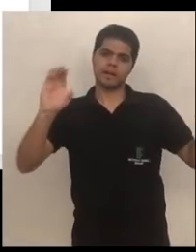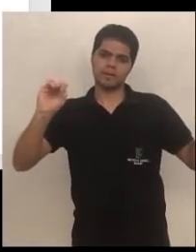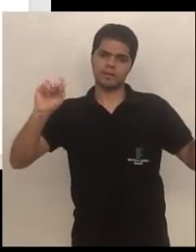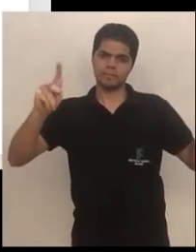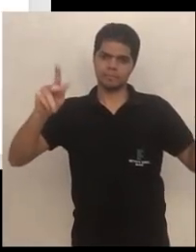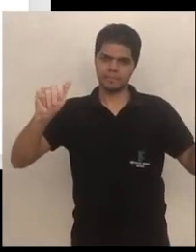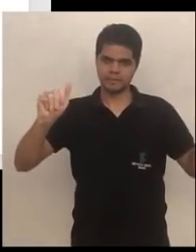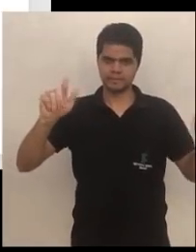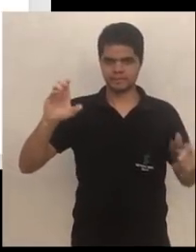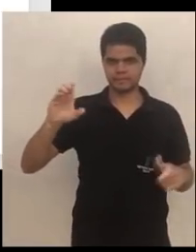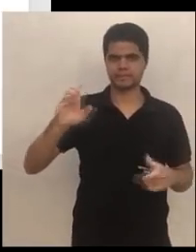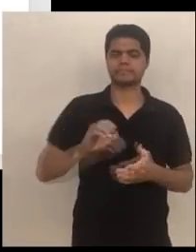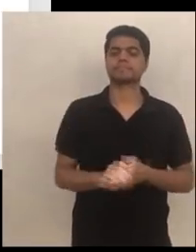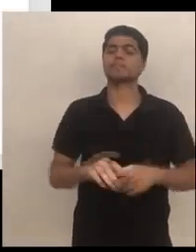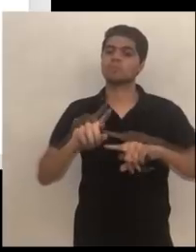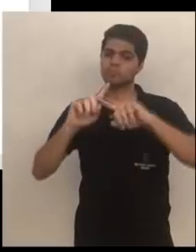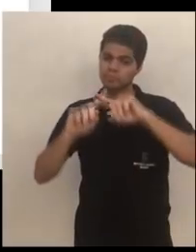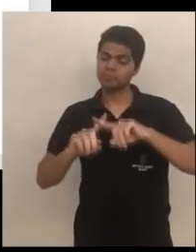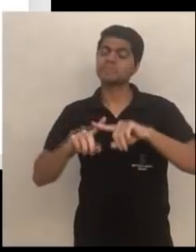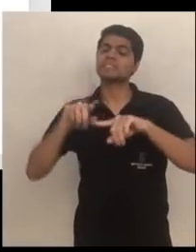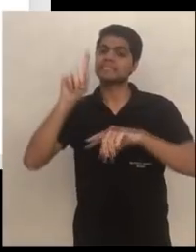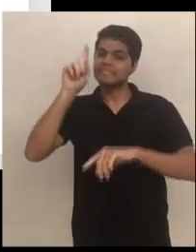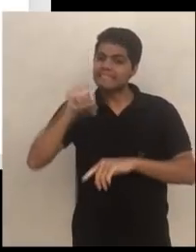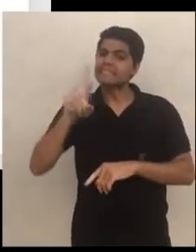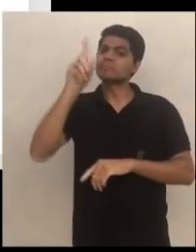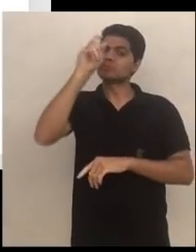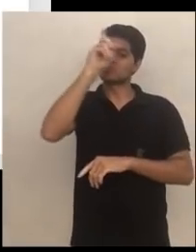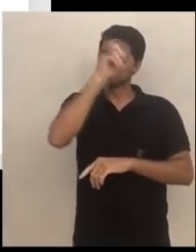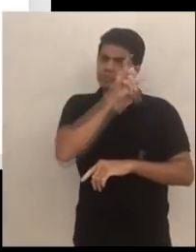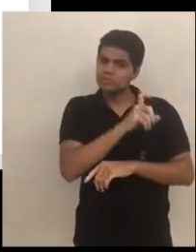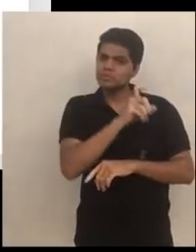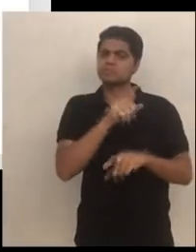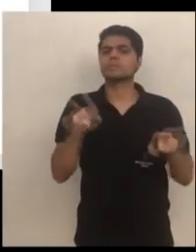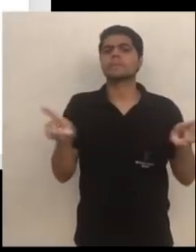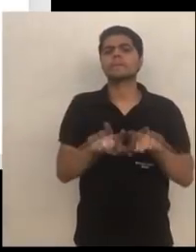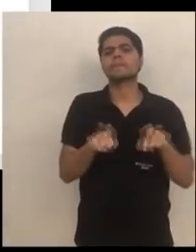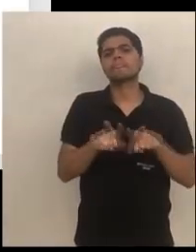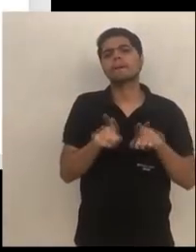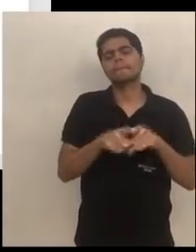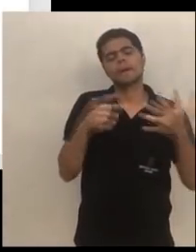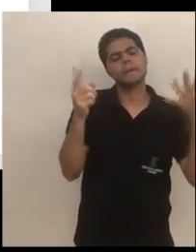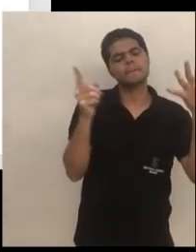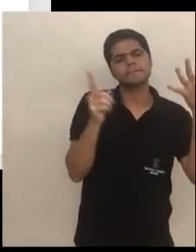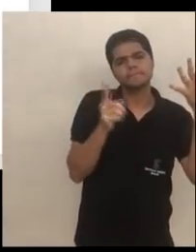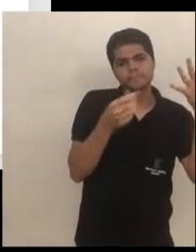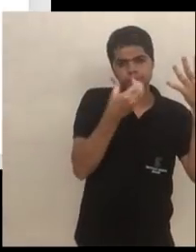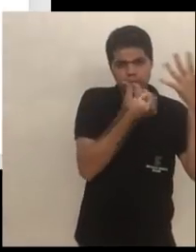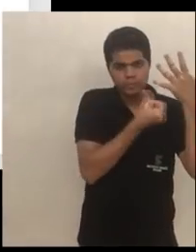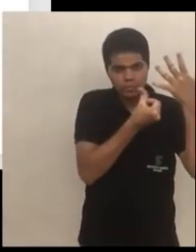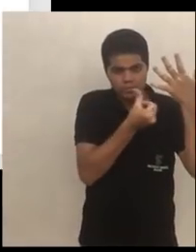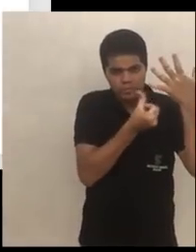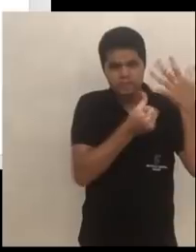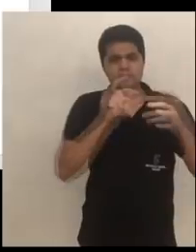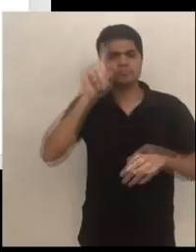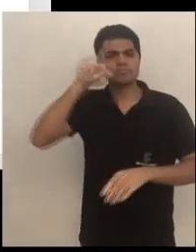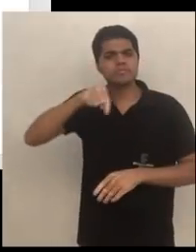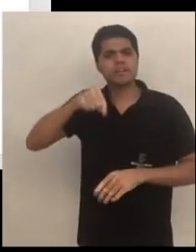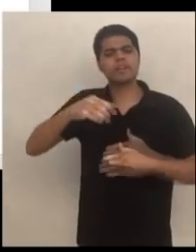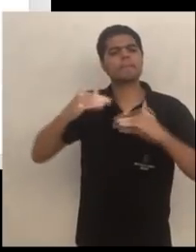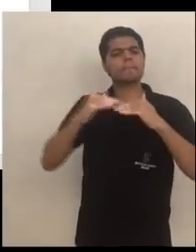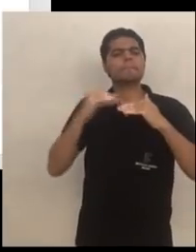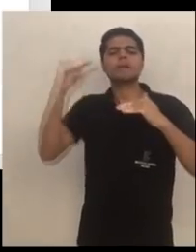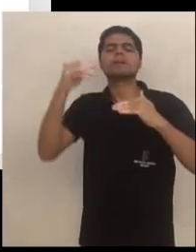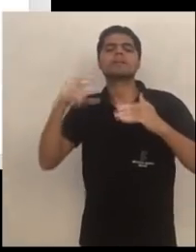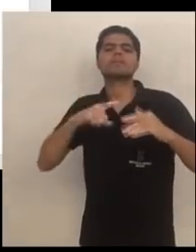outro desafio. E por último, pessoal, a gente tem aqui o ponto 6, que é fortalecer uma rede de comercialização de